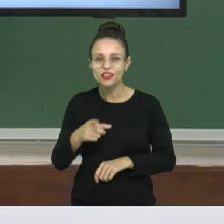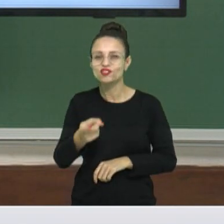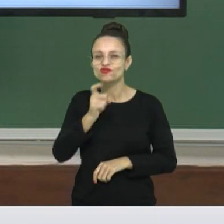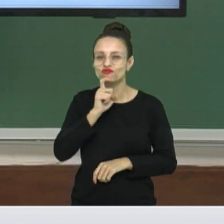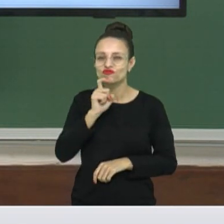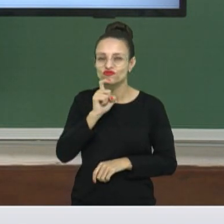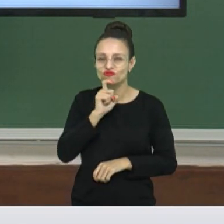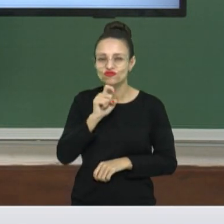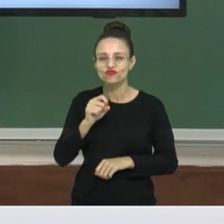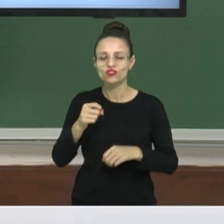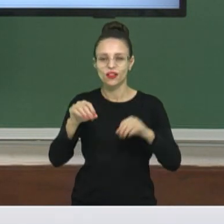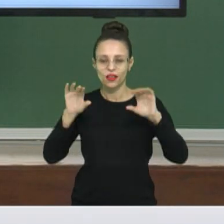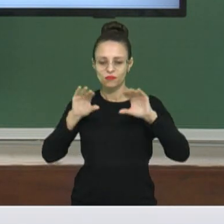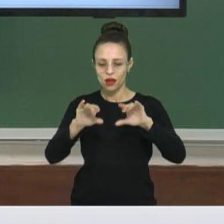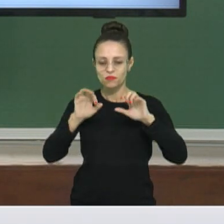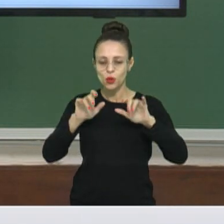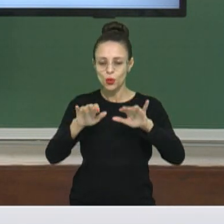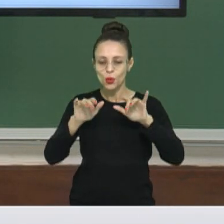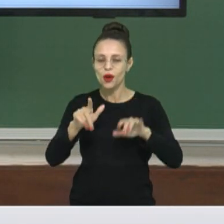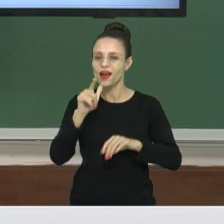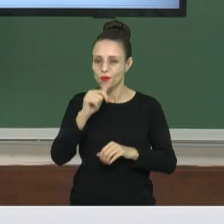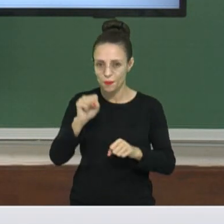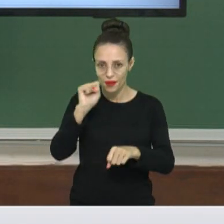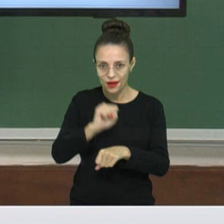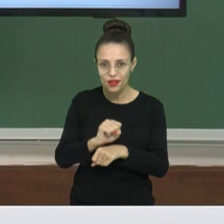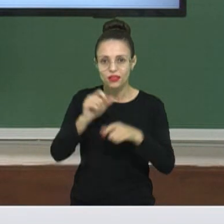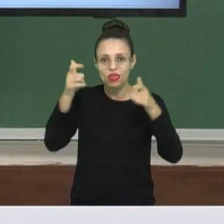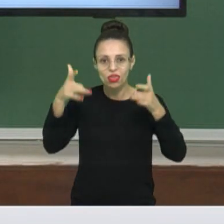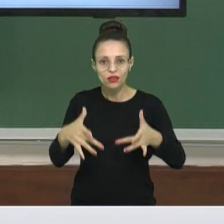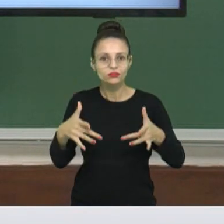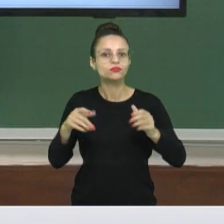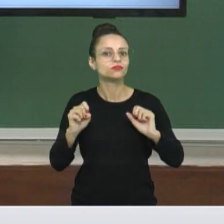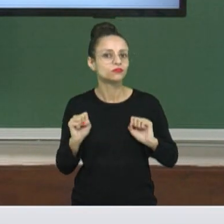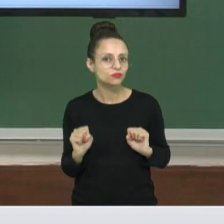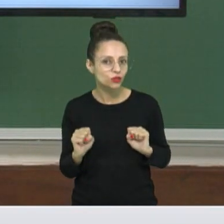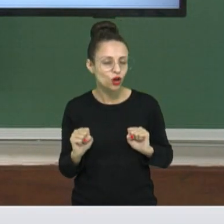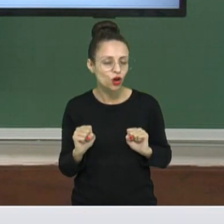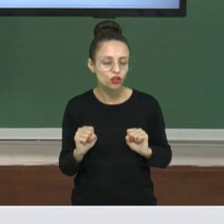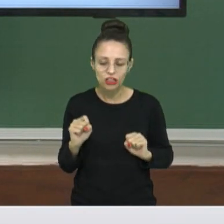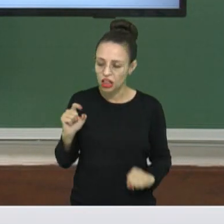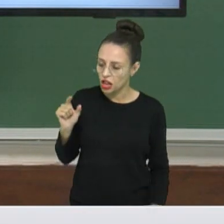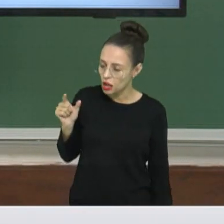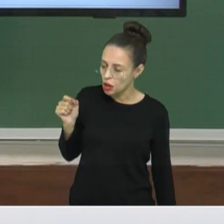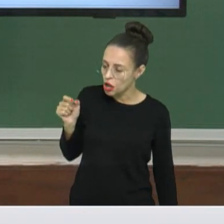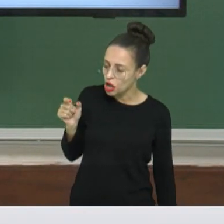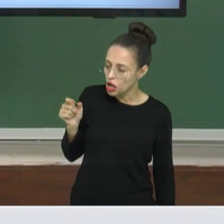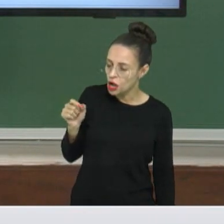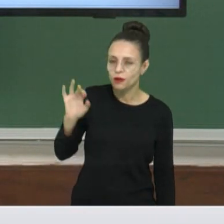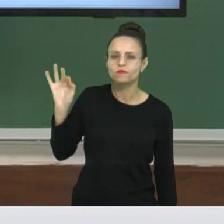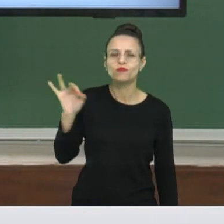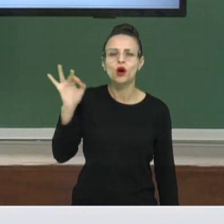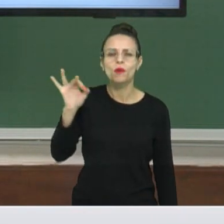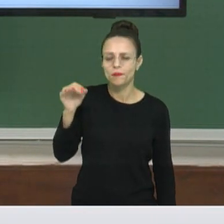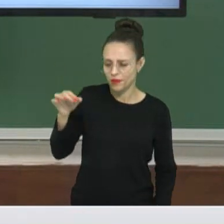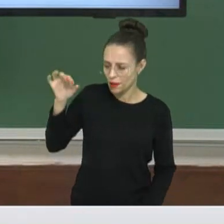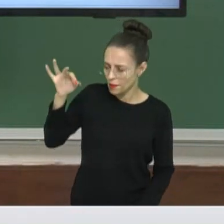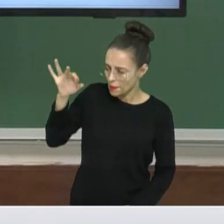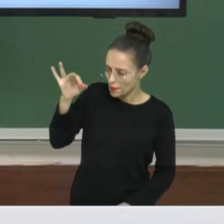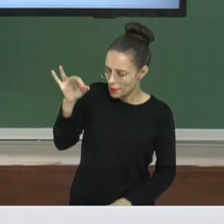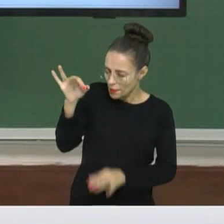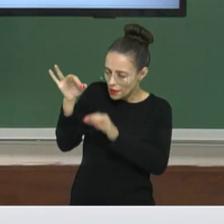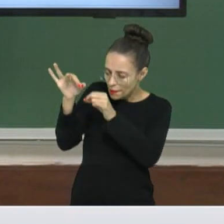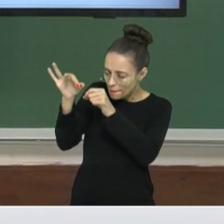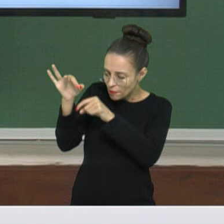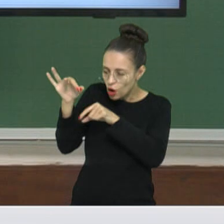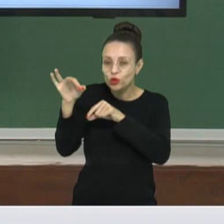geladeira e que ela fica com água parada? E que pode ter larva do mosquito, lá mosquito da dengue, ovinho do mosquito da dengue,